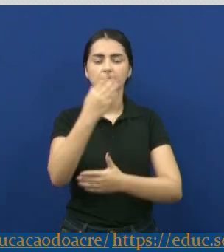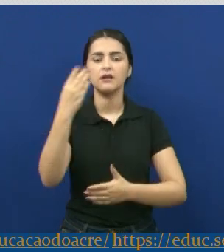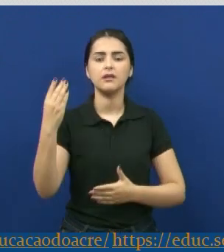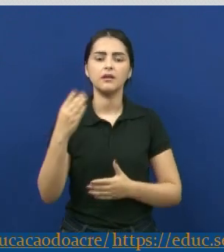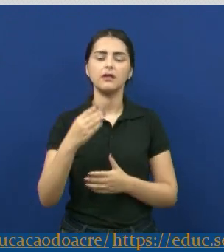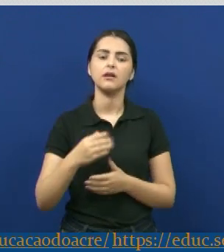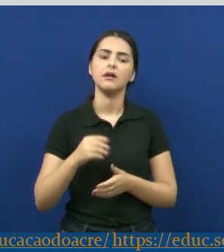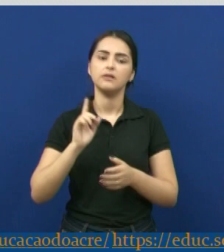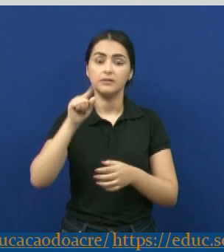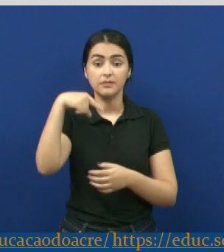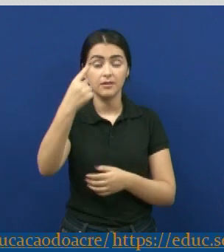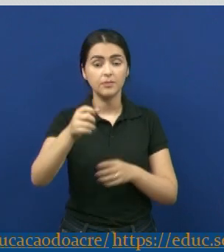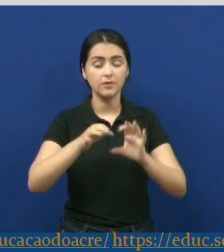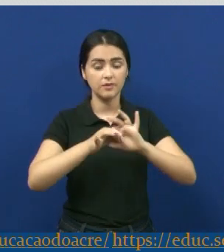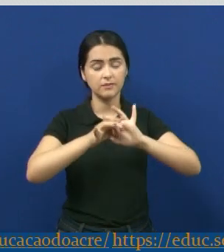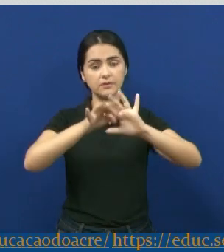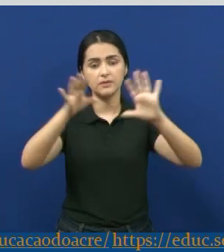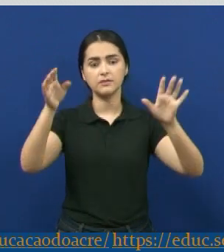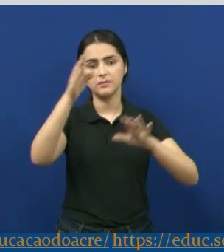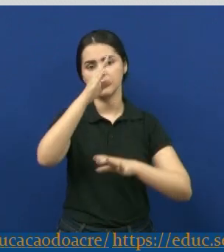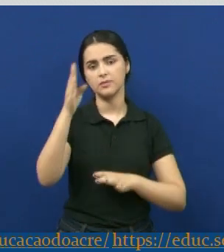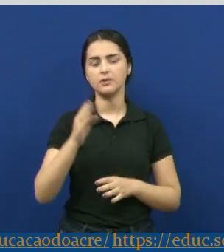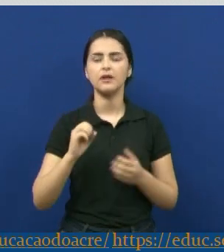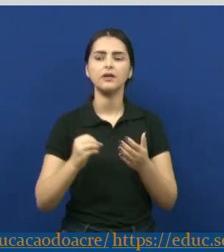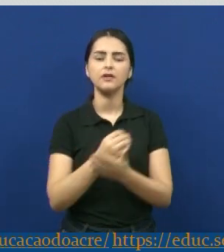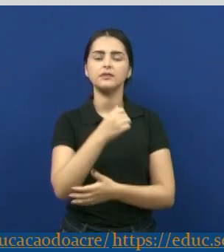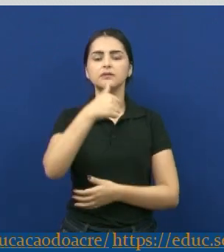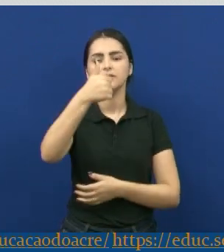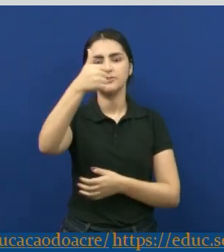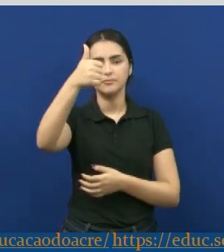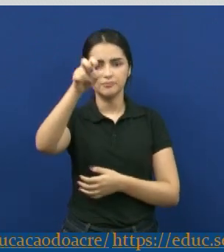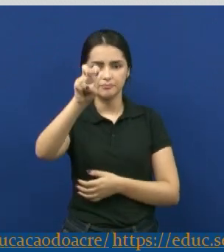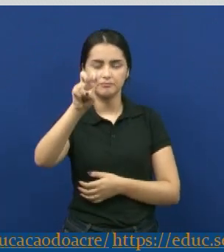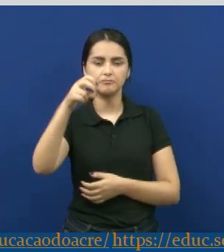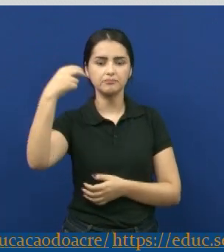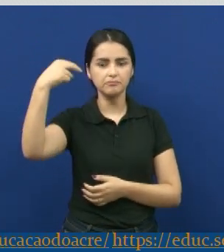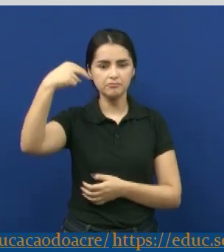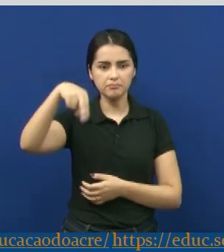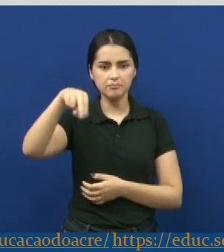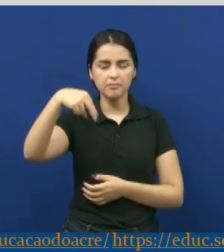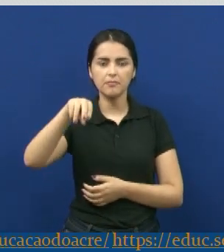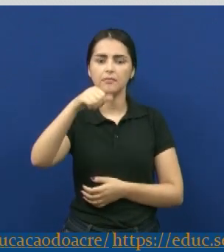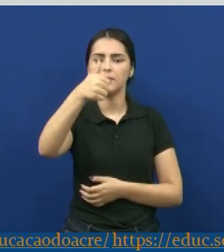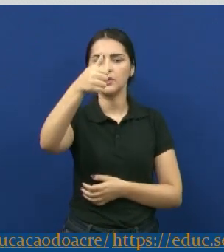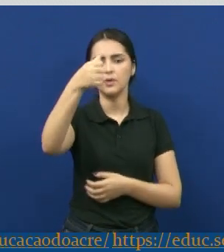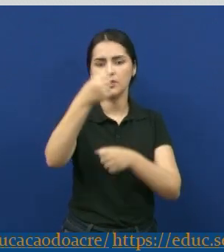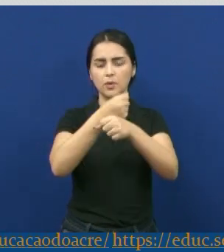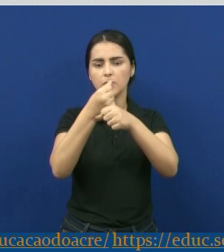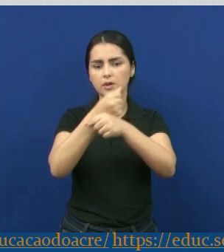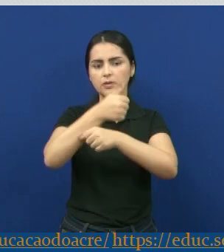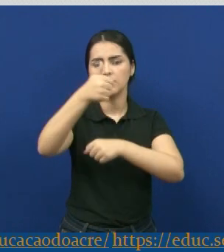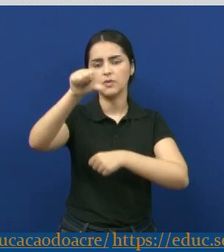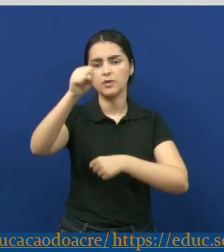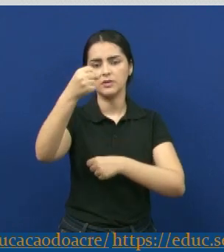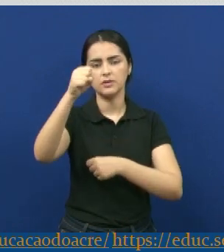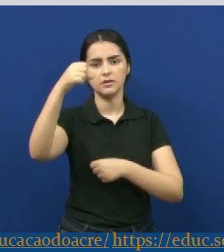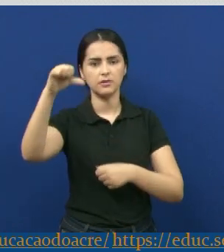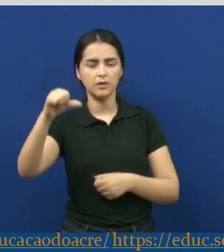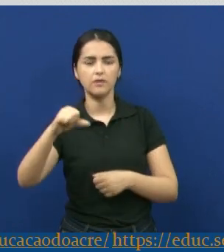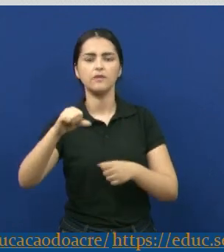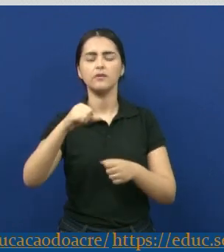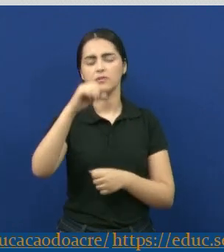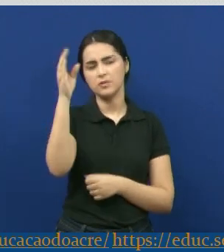a proclamação da República, acontecimento que ocorreu em 15 de novembro de 1889. Com esse fato, o Brasil deixou de